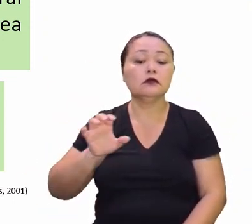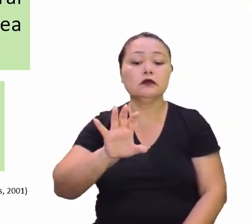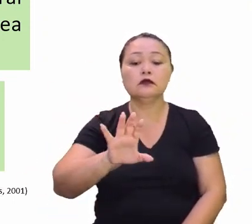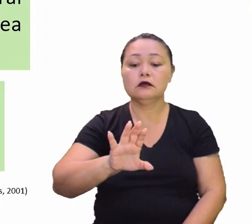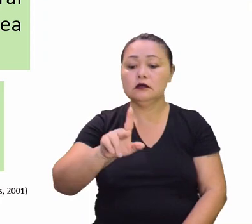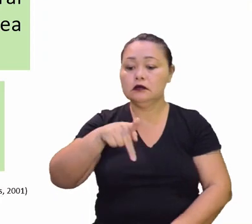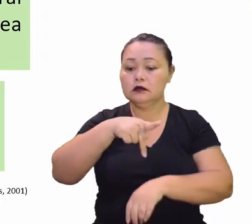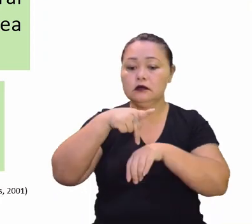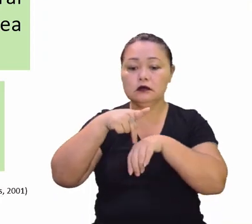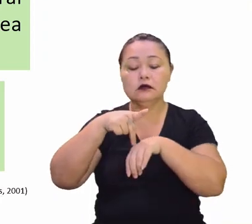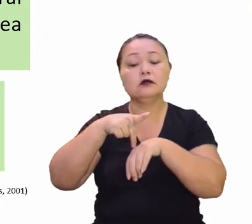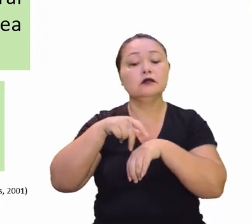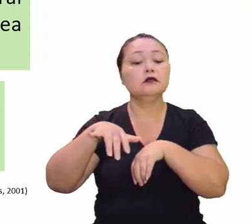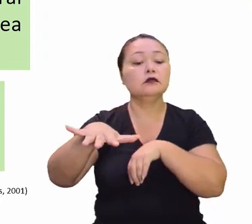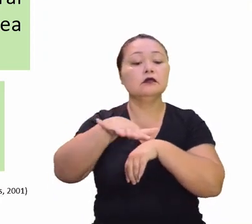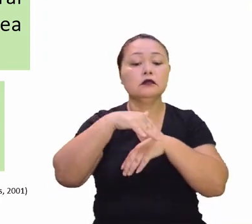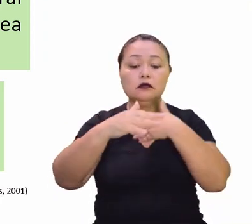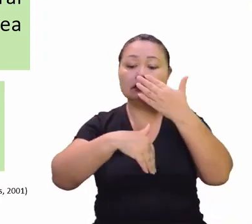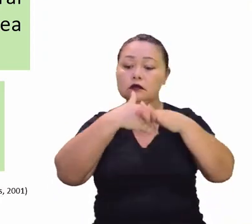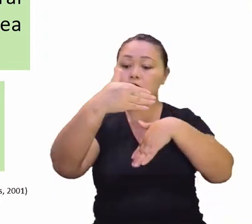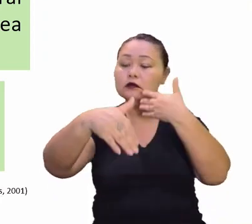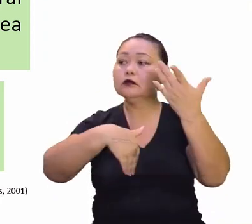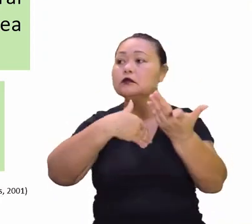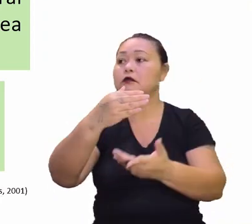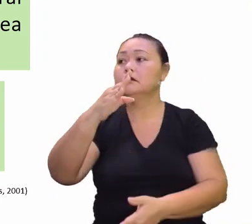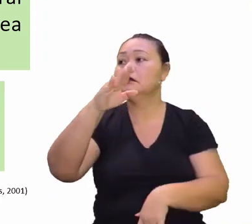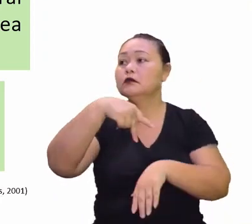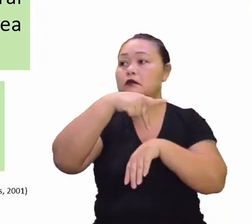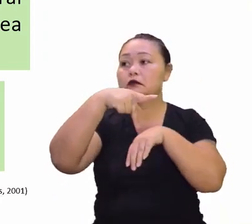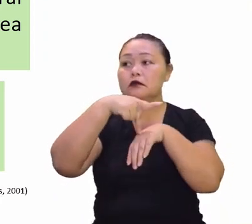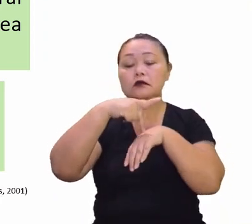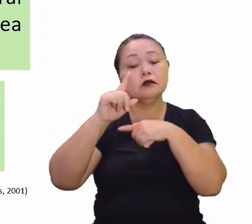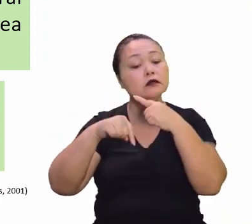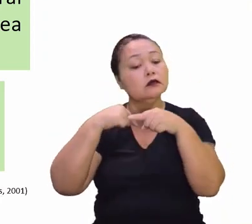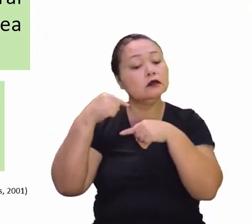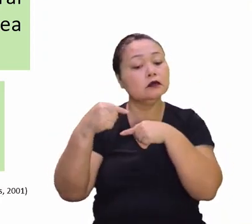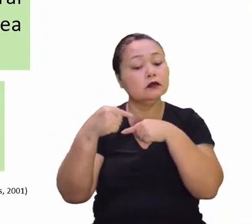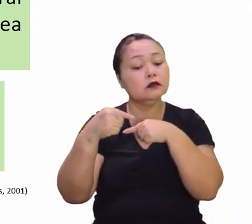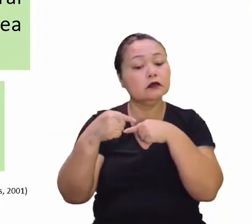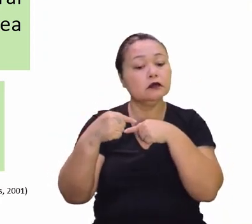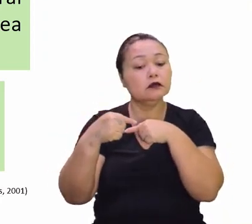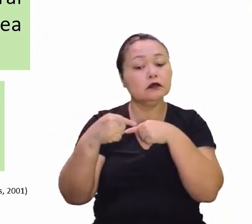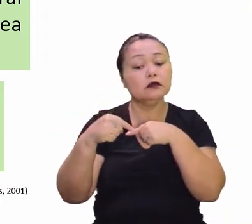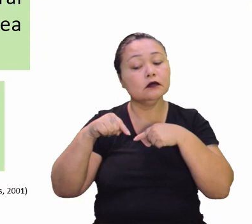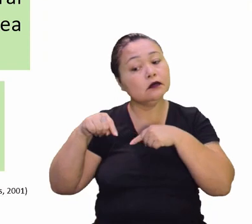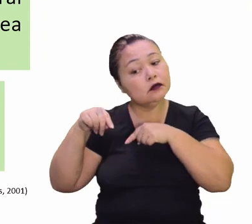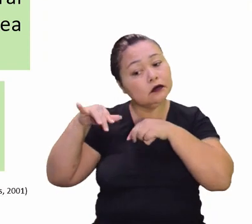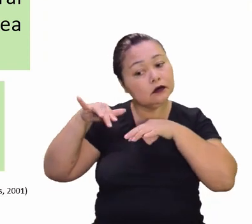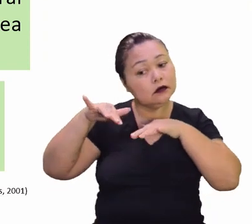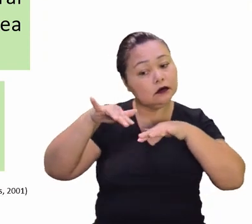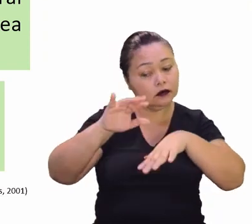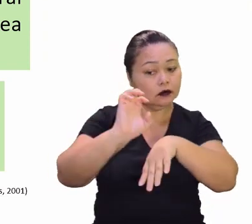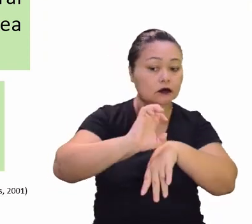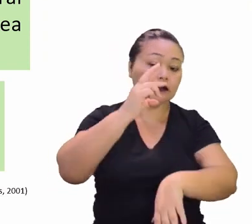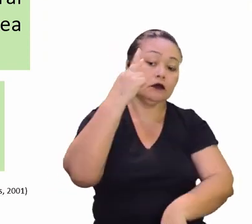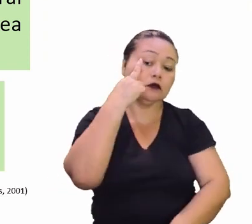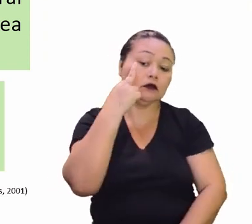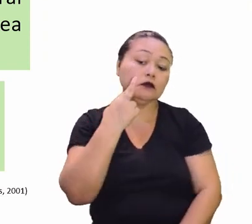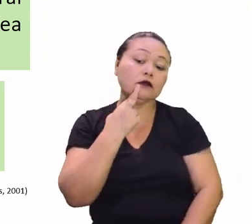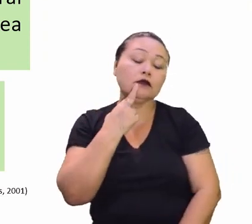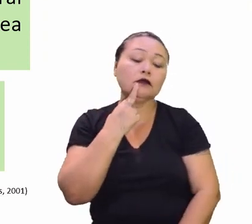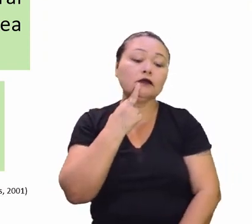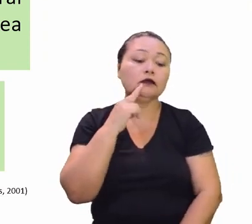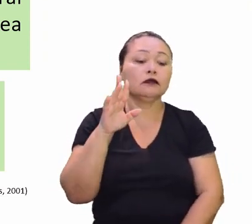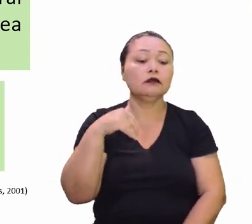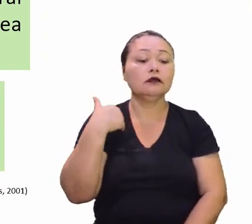área prioritária para o desenvolvimento nacional. Depois do centro-oeste, avança para Rondônia. Exato. É isso? Muito